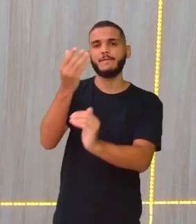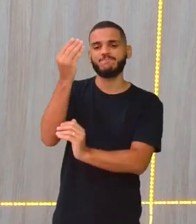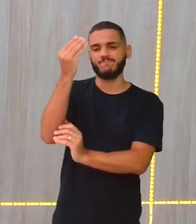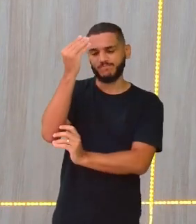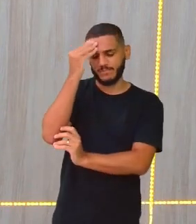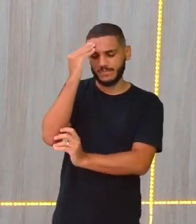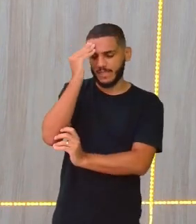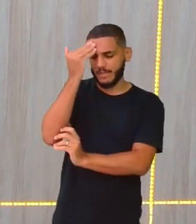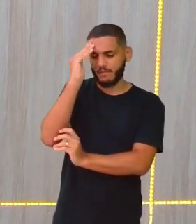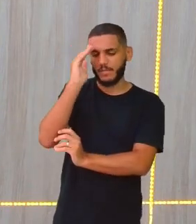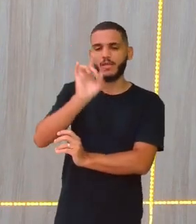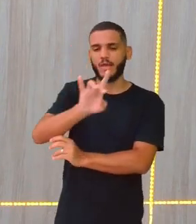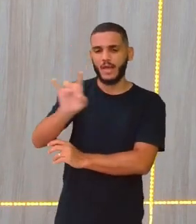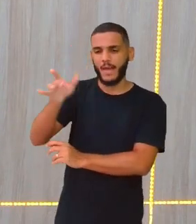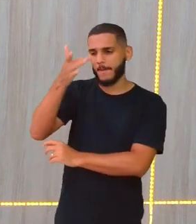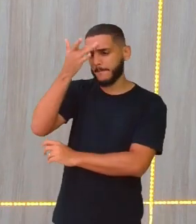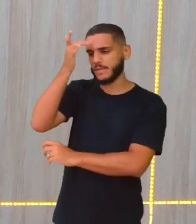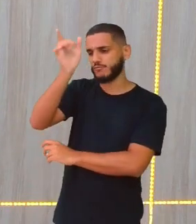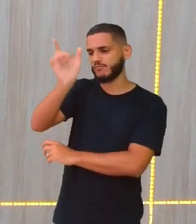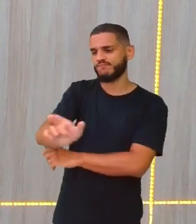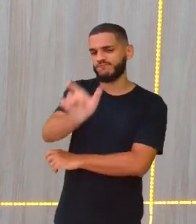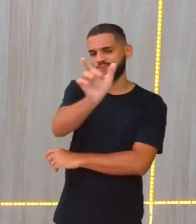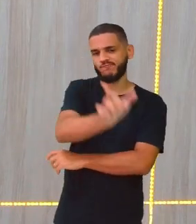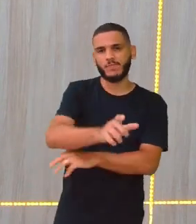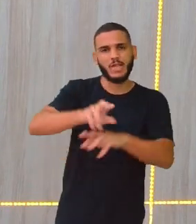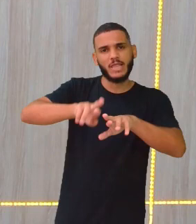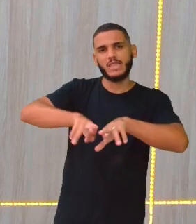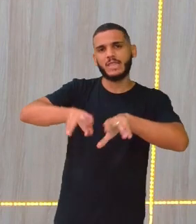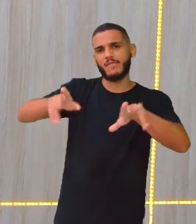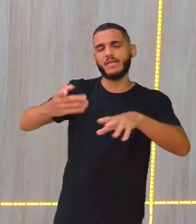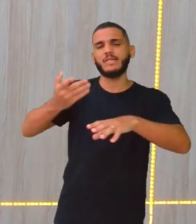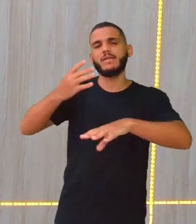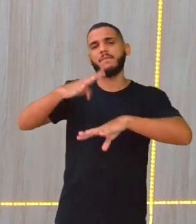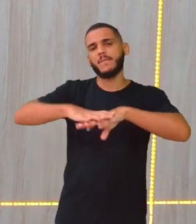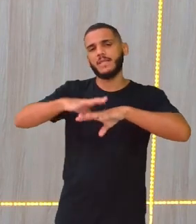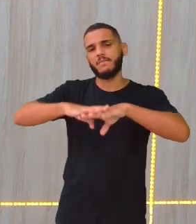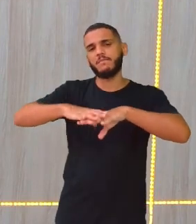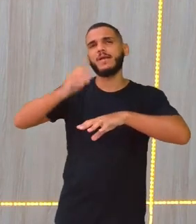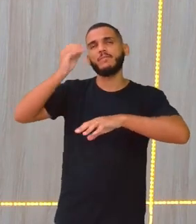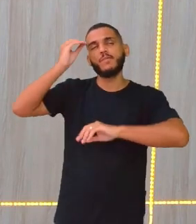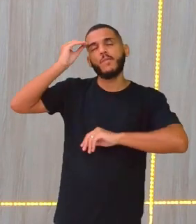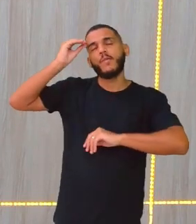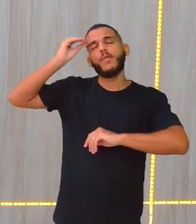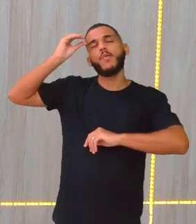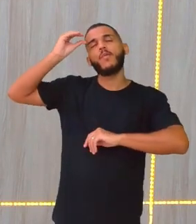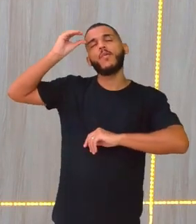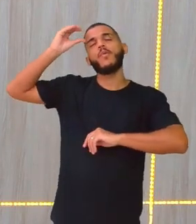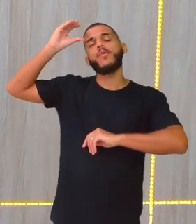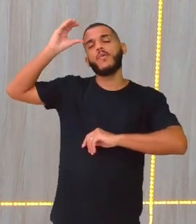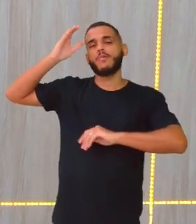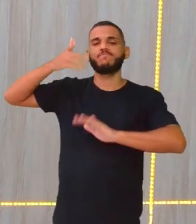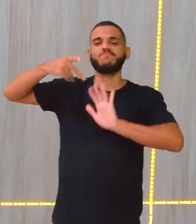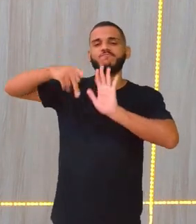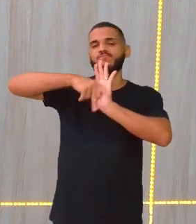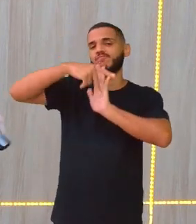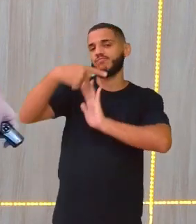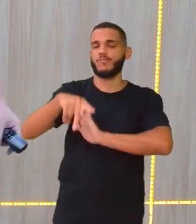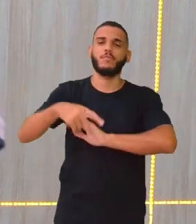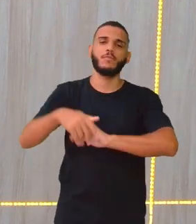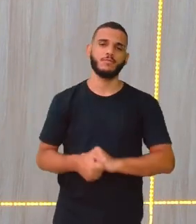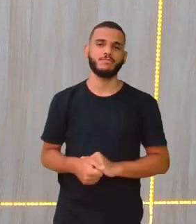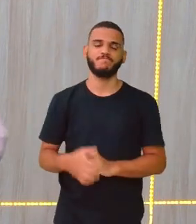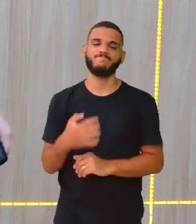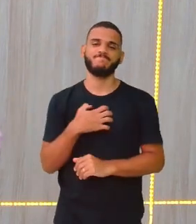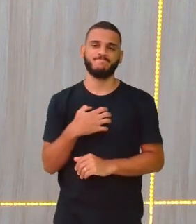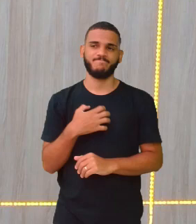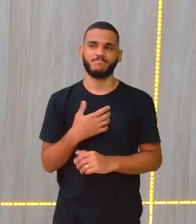vai construindo esse pensamento matemático-lógico no próprio ritmo e da própria maneira.